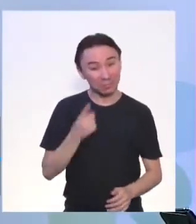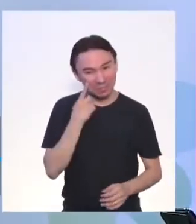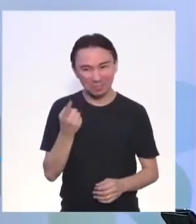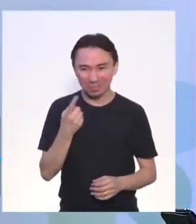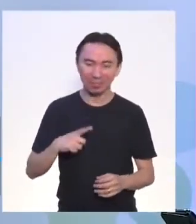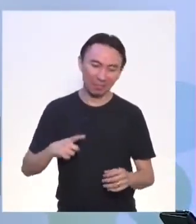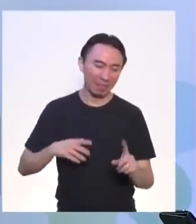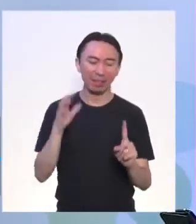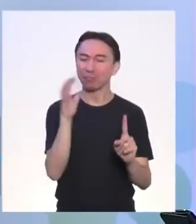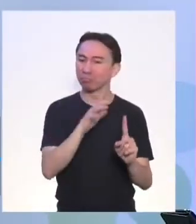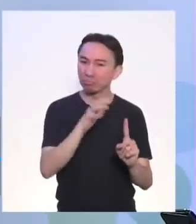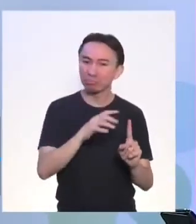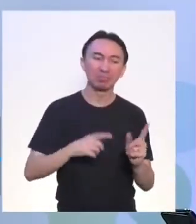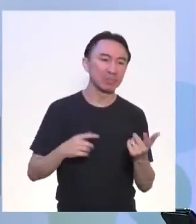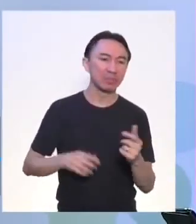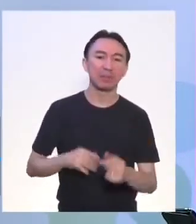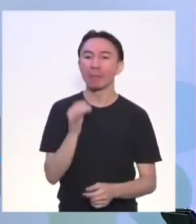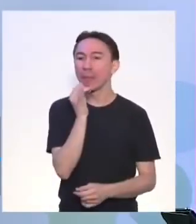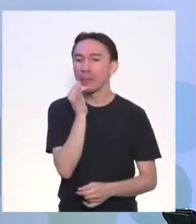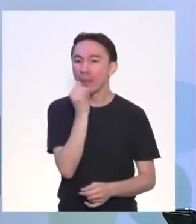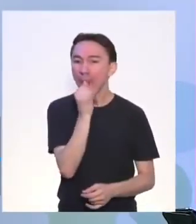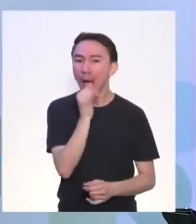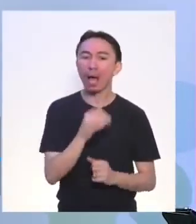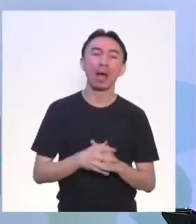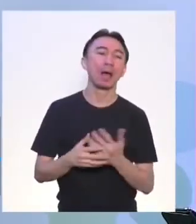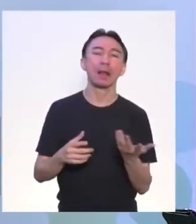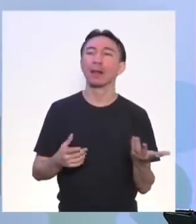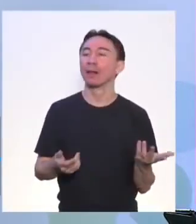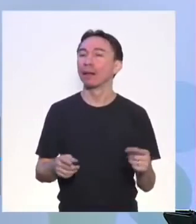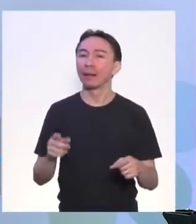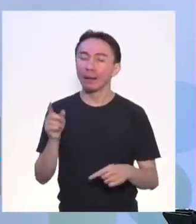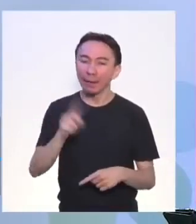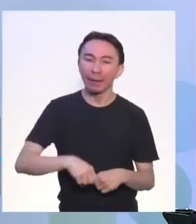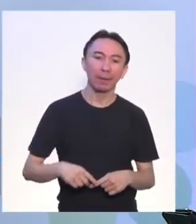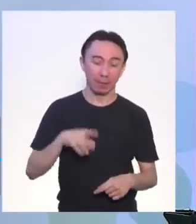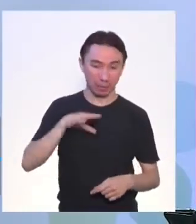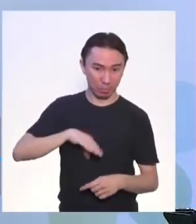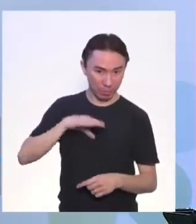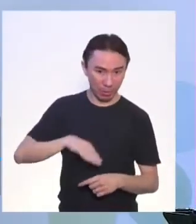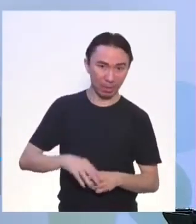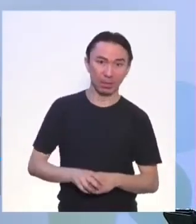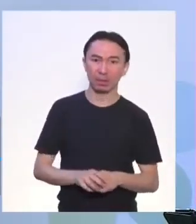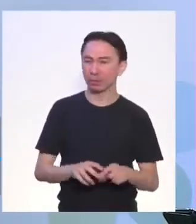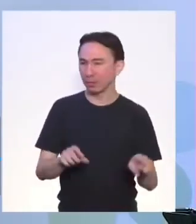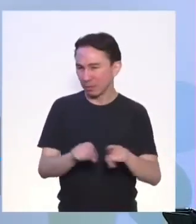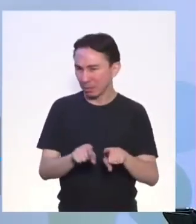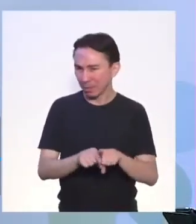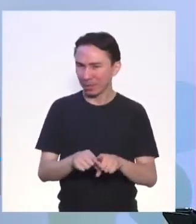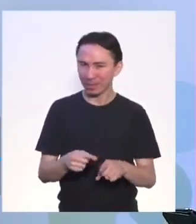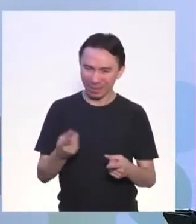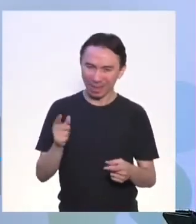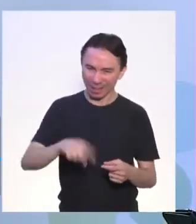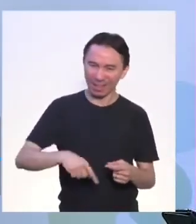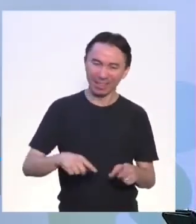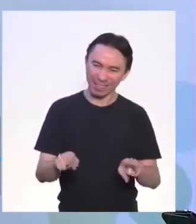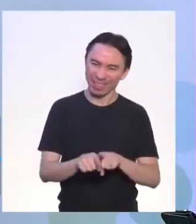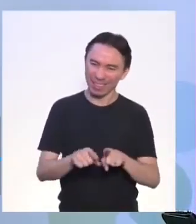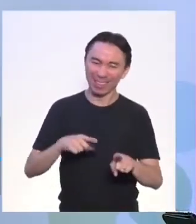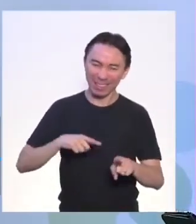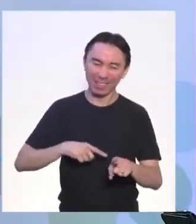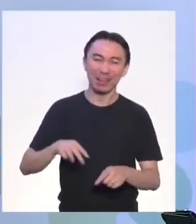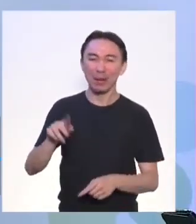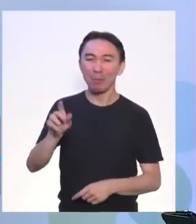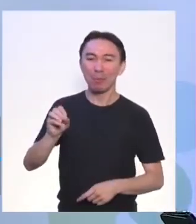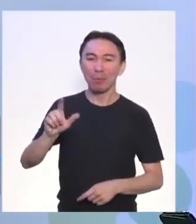né, italianas, portuguesa, que nós tivemos, até polonês, né? Nós falamos um pouquinho no vídeo, na aula passada, a